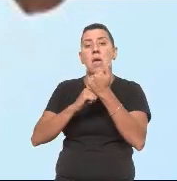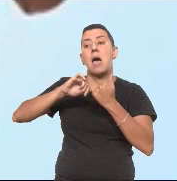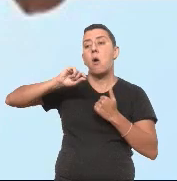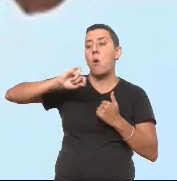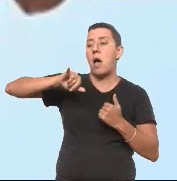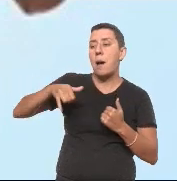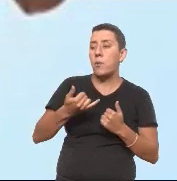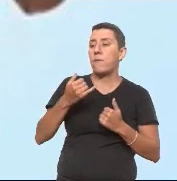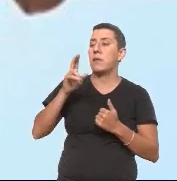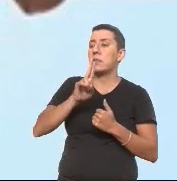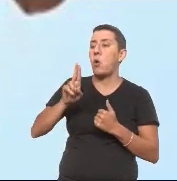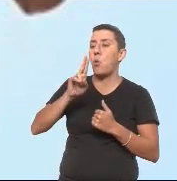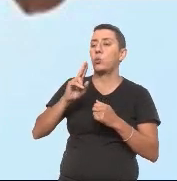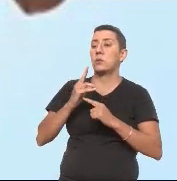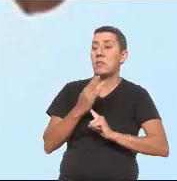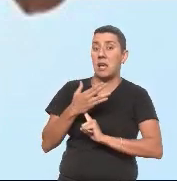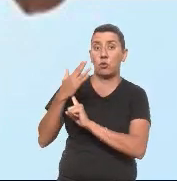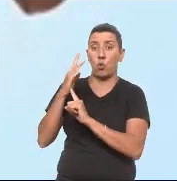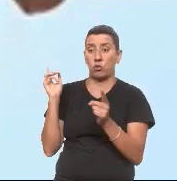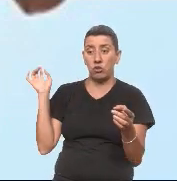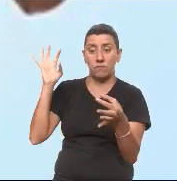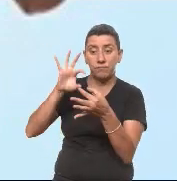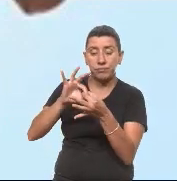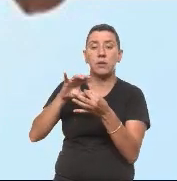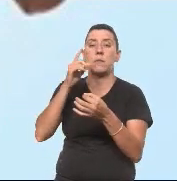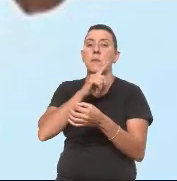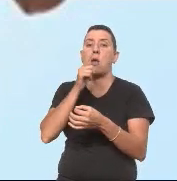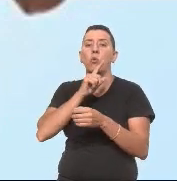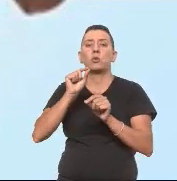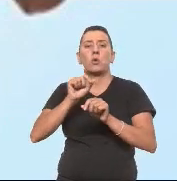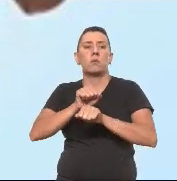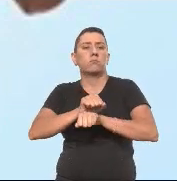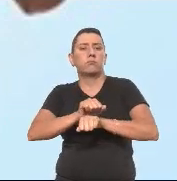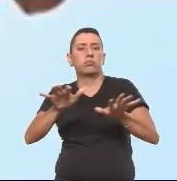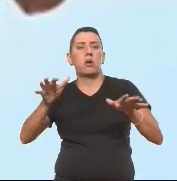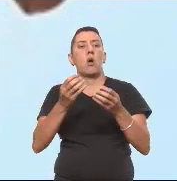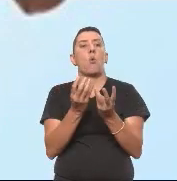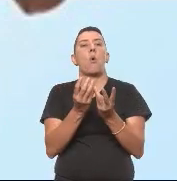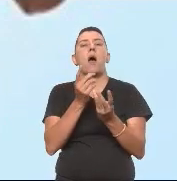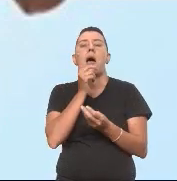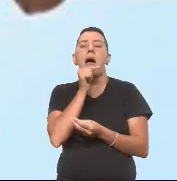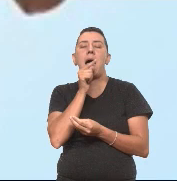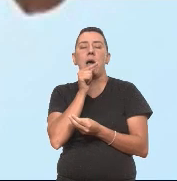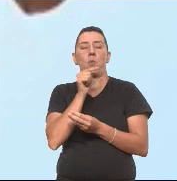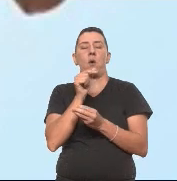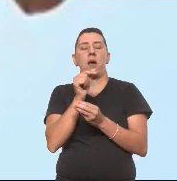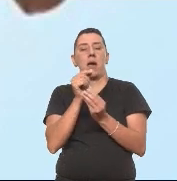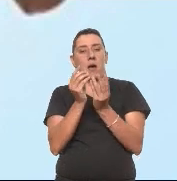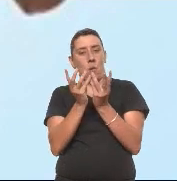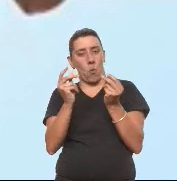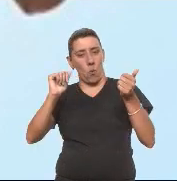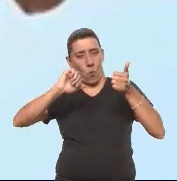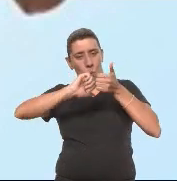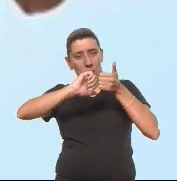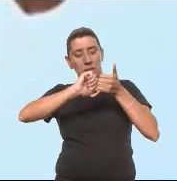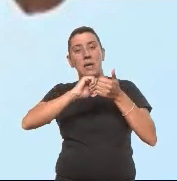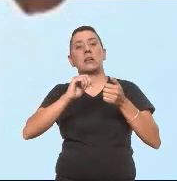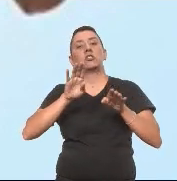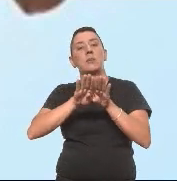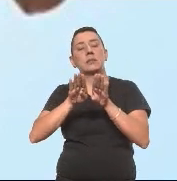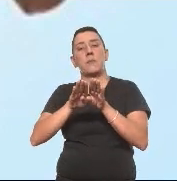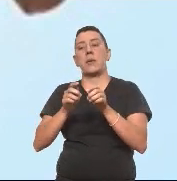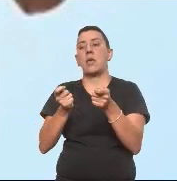melhor tecnologia para que eu consiga ter não só distribuição Mas a qualidade da água e é a forma de